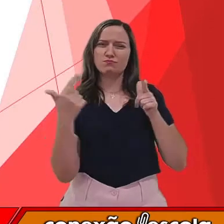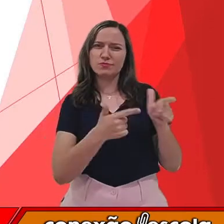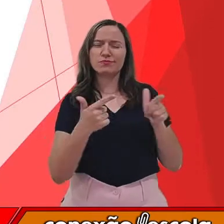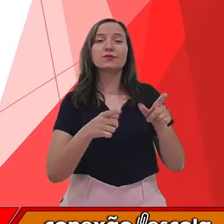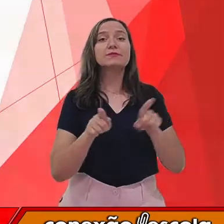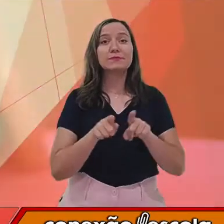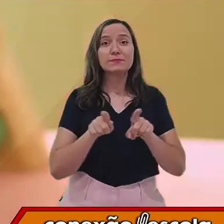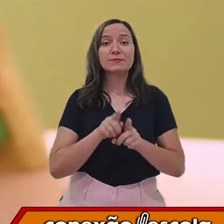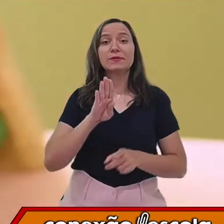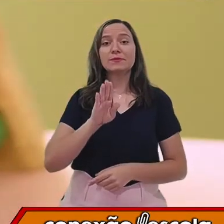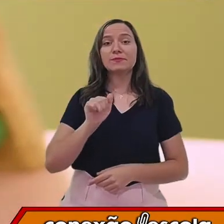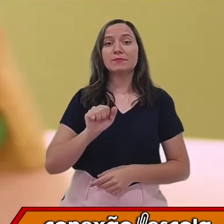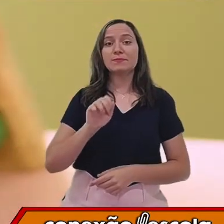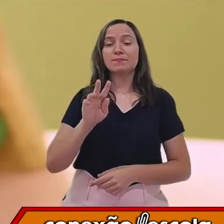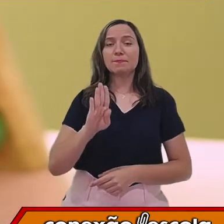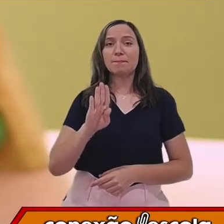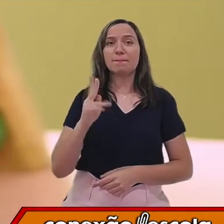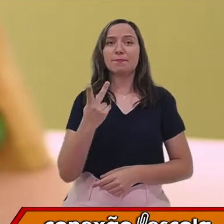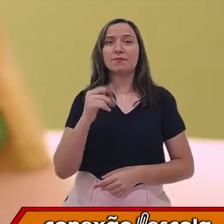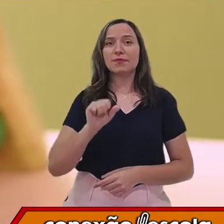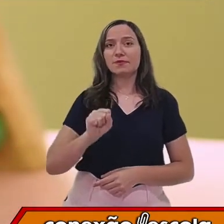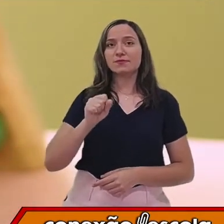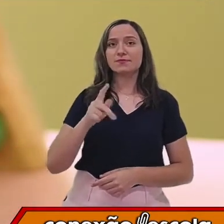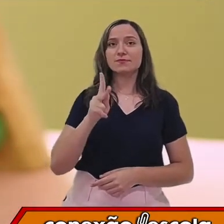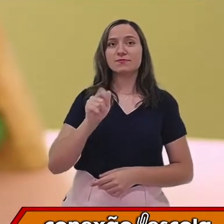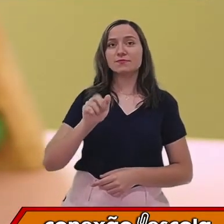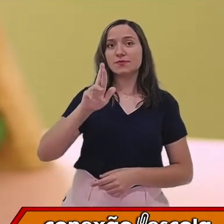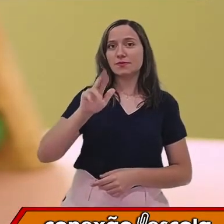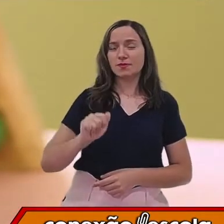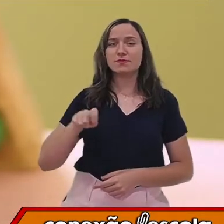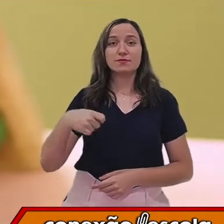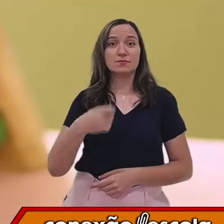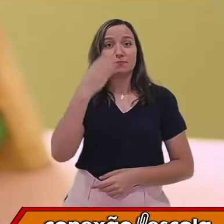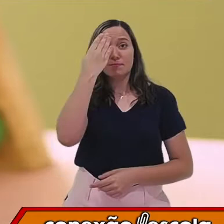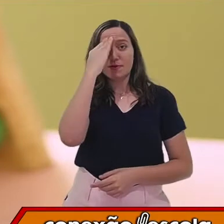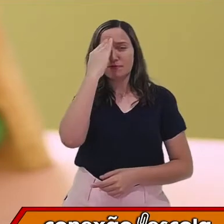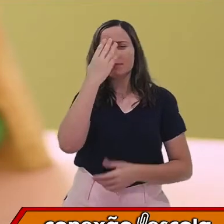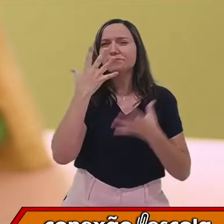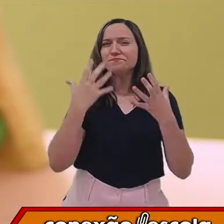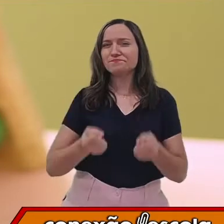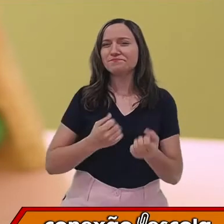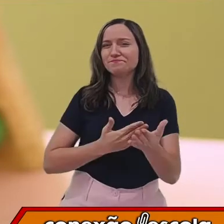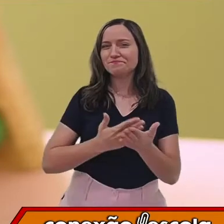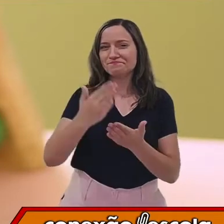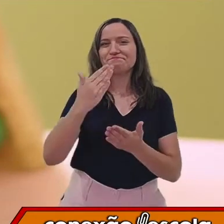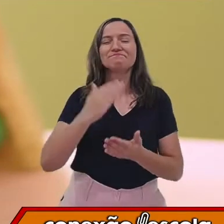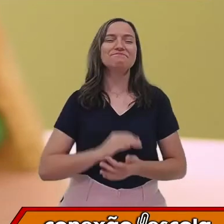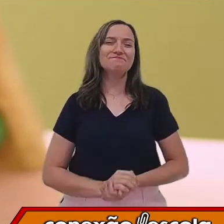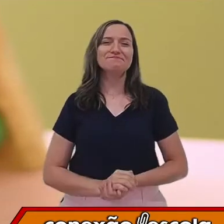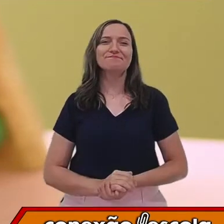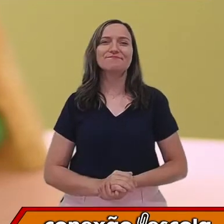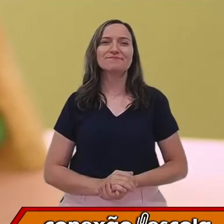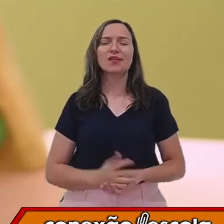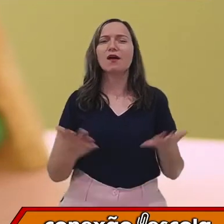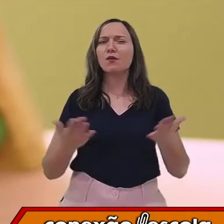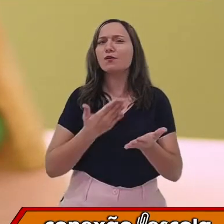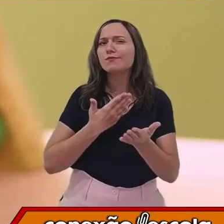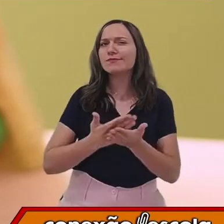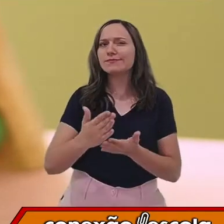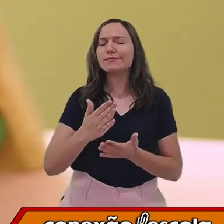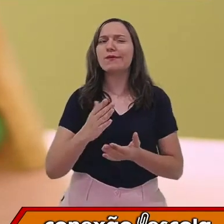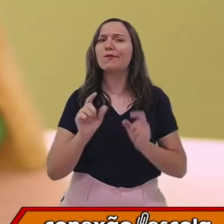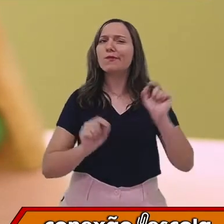Bhaskara nós vamos iniciar para iniciar os nossos estudos Vamos colocar uma